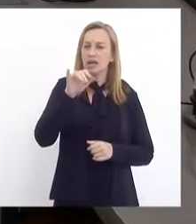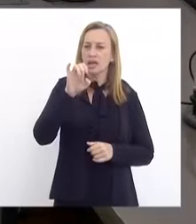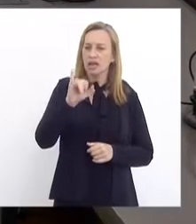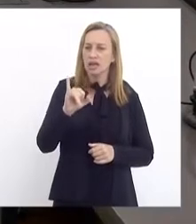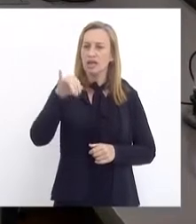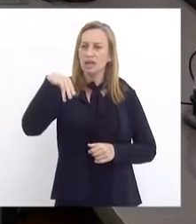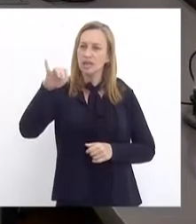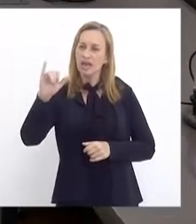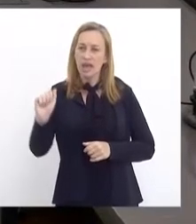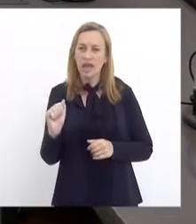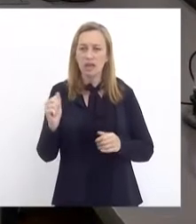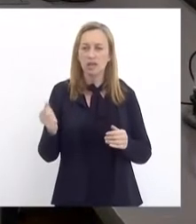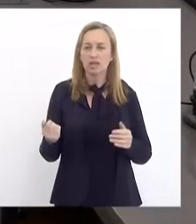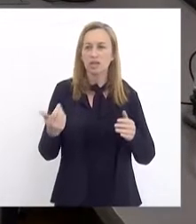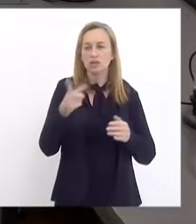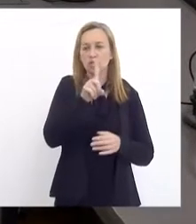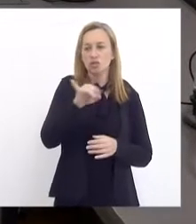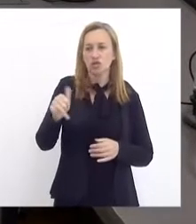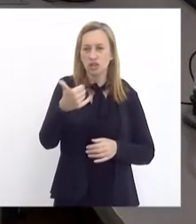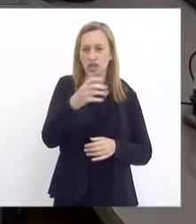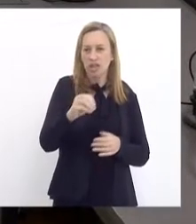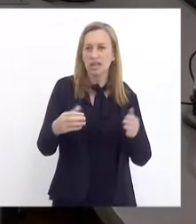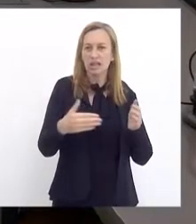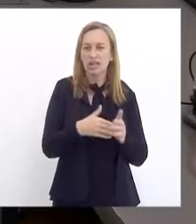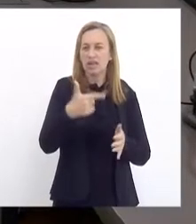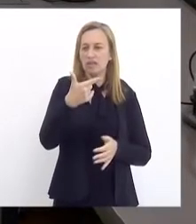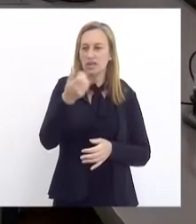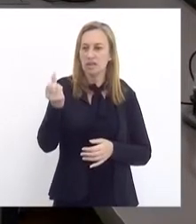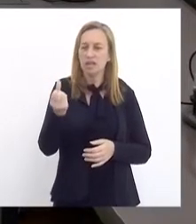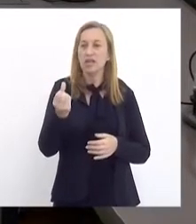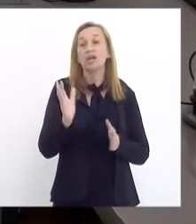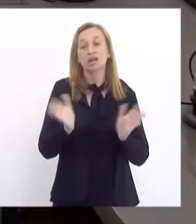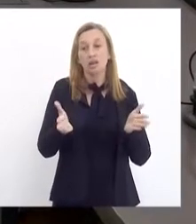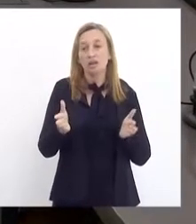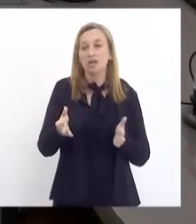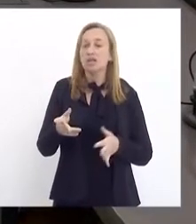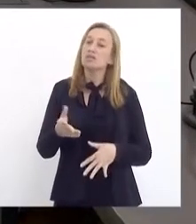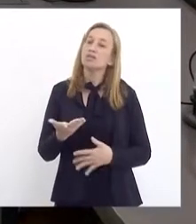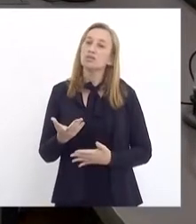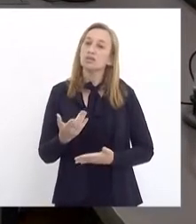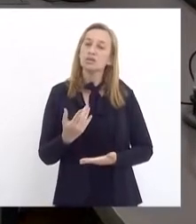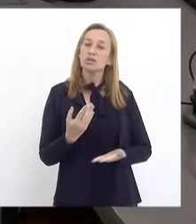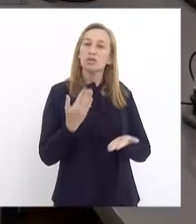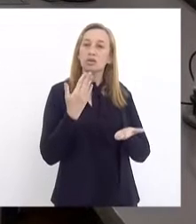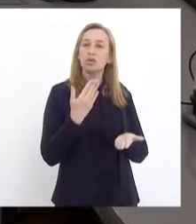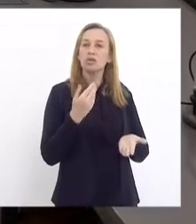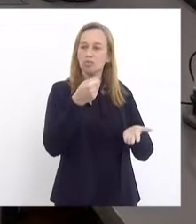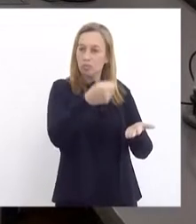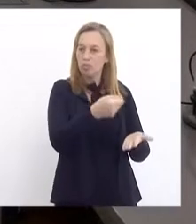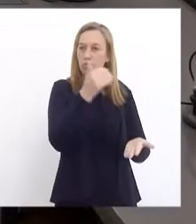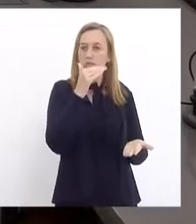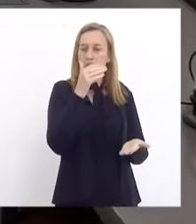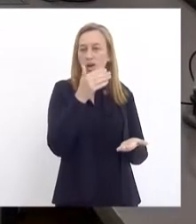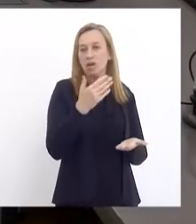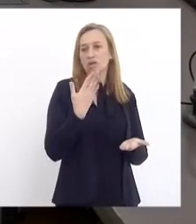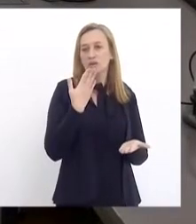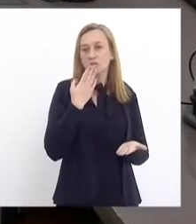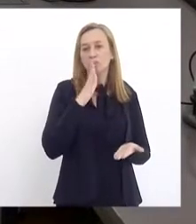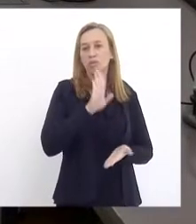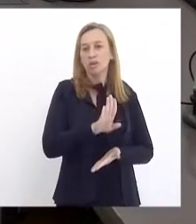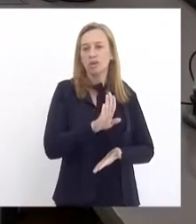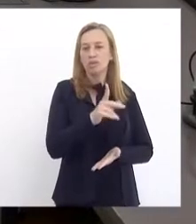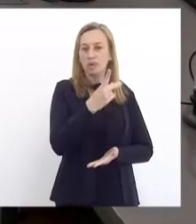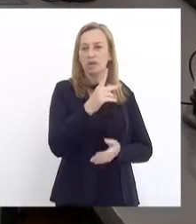26. E em terceiro, nós demos a palavra à autora de que faríamos uma audiência pública, o que